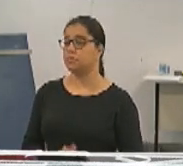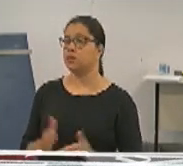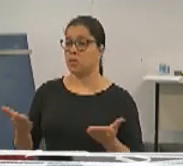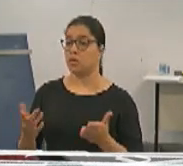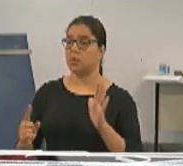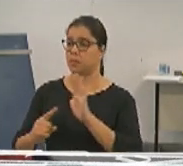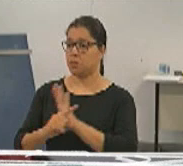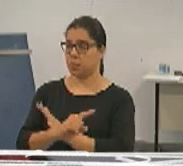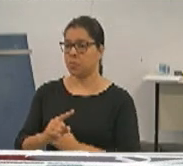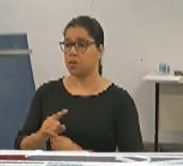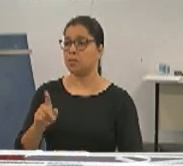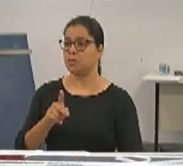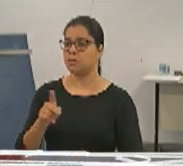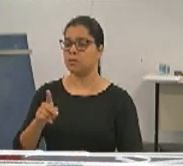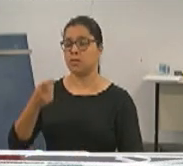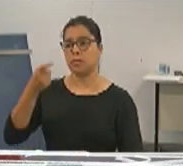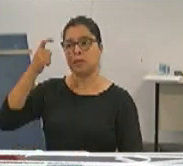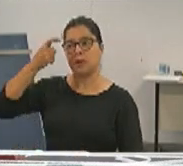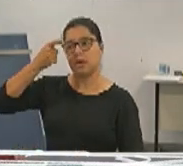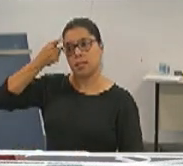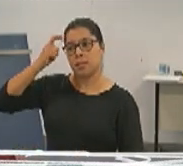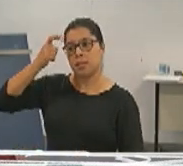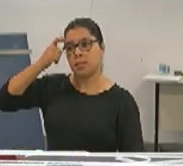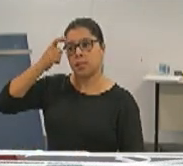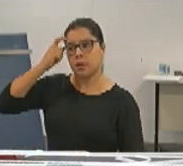Professora Liane, a senhora tem